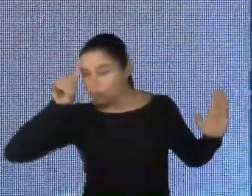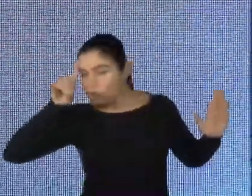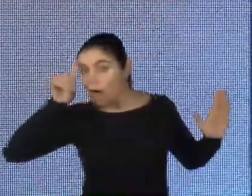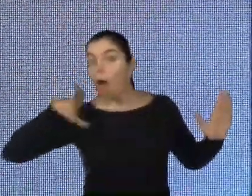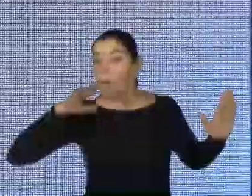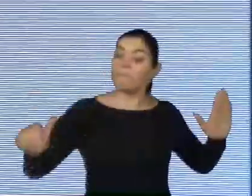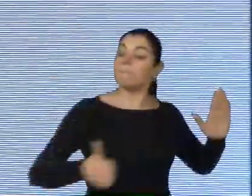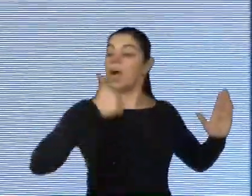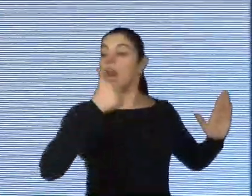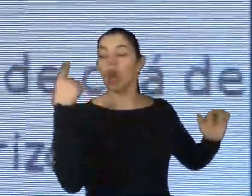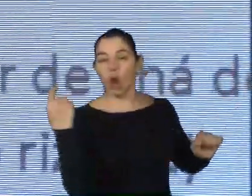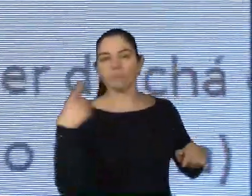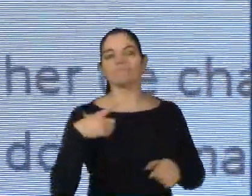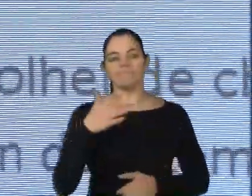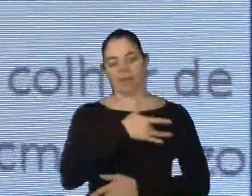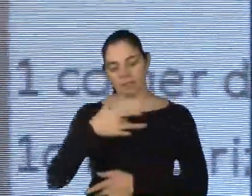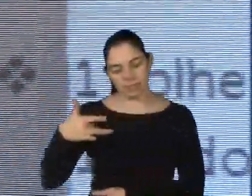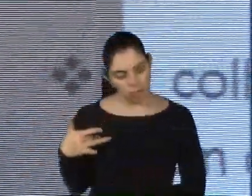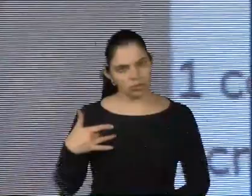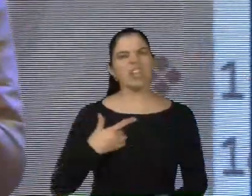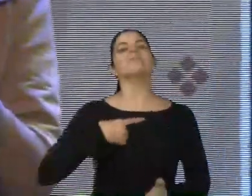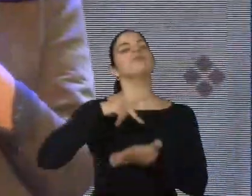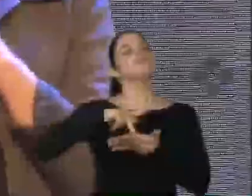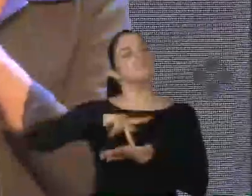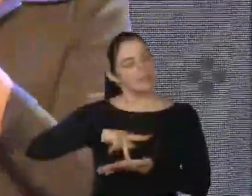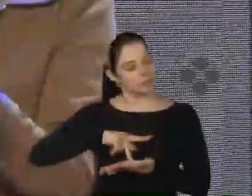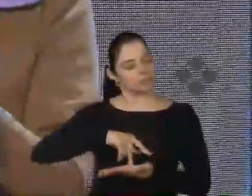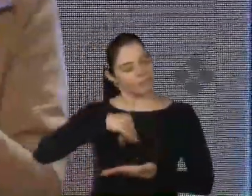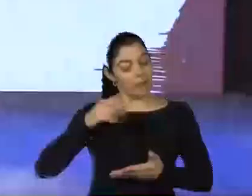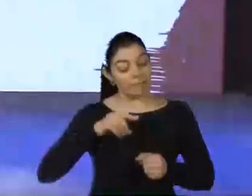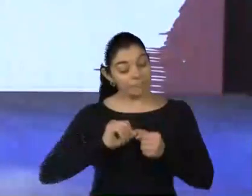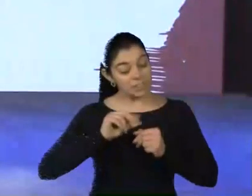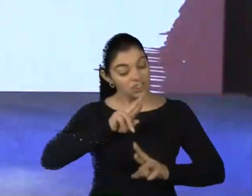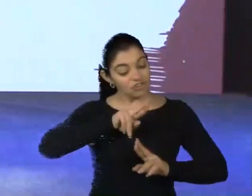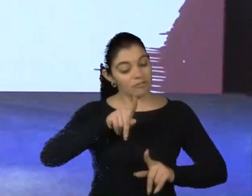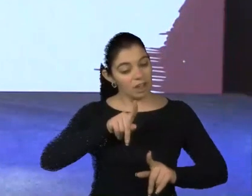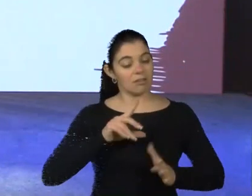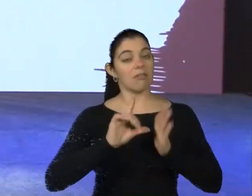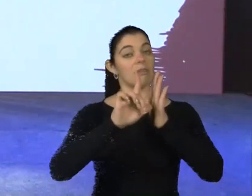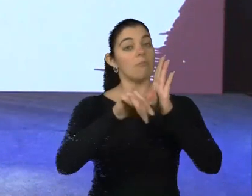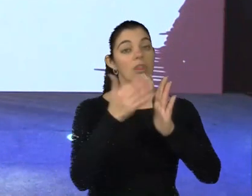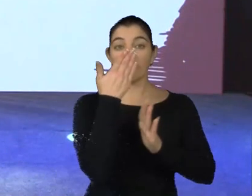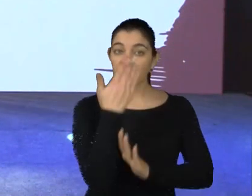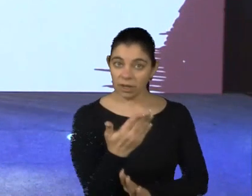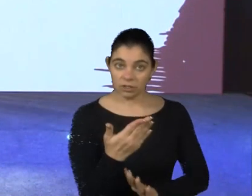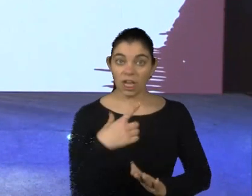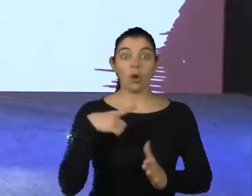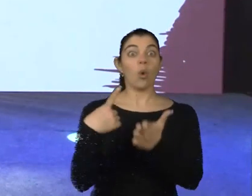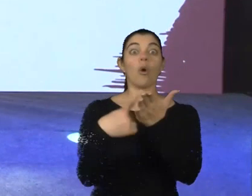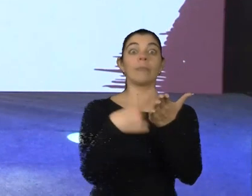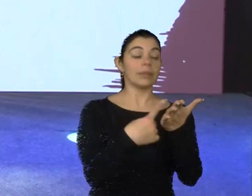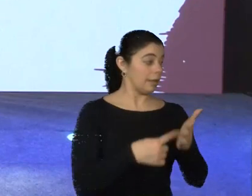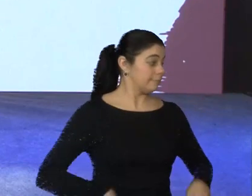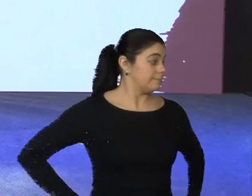melhor para a sua saúde. Você traz algo que, de fato, vai fazer a diferença. E aí tem uma coisa que eu combinei com o Alex, que eu trouxe